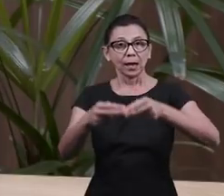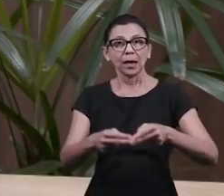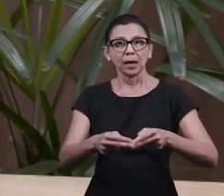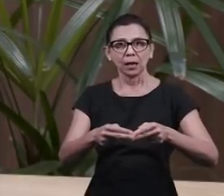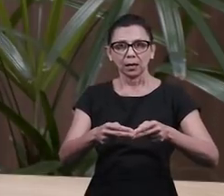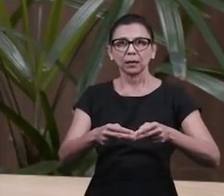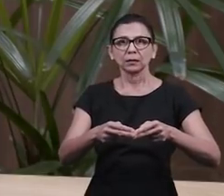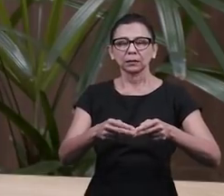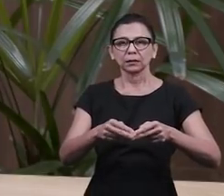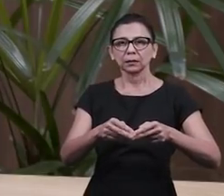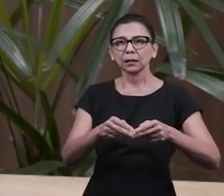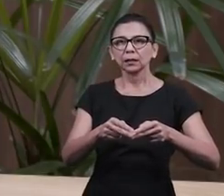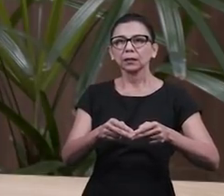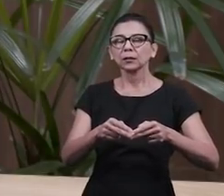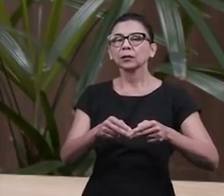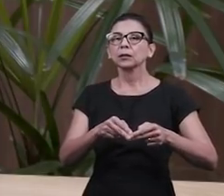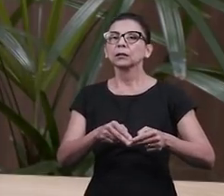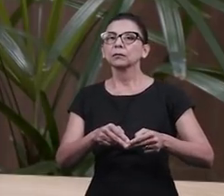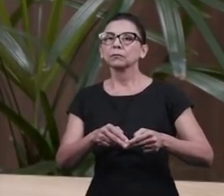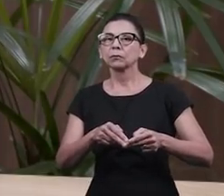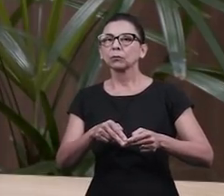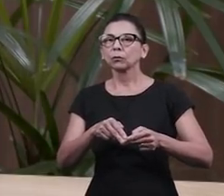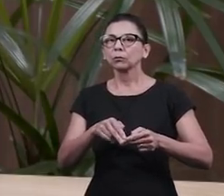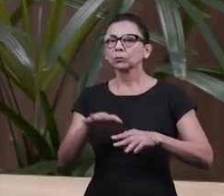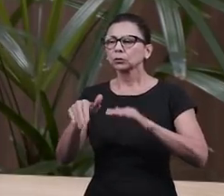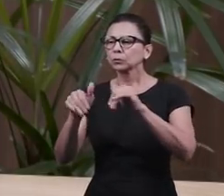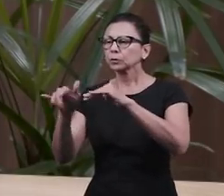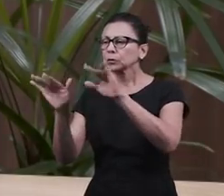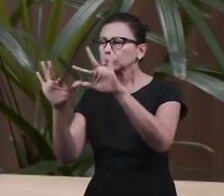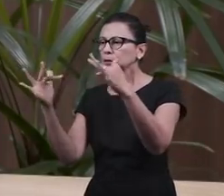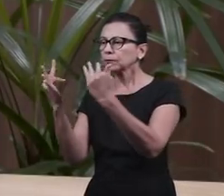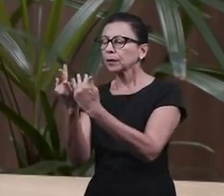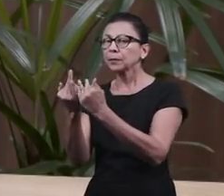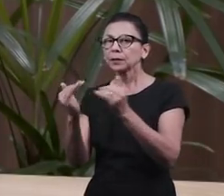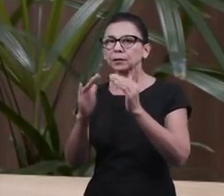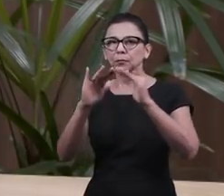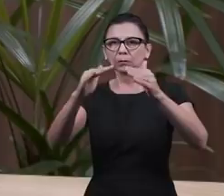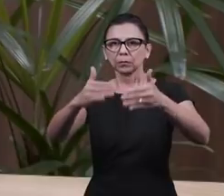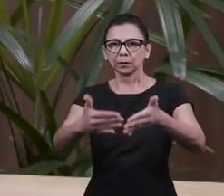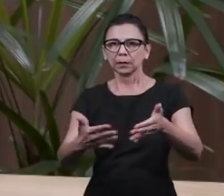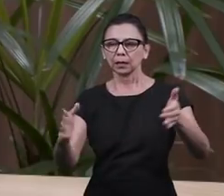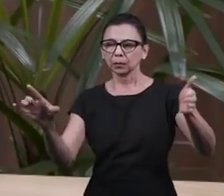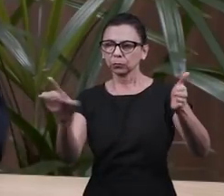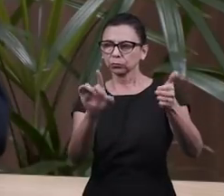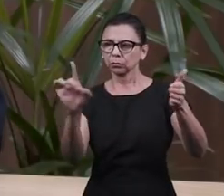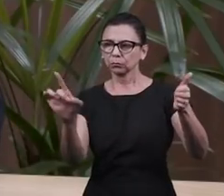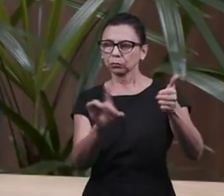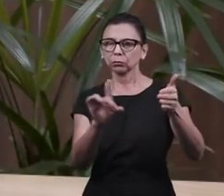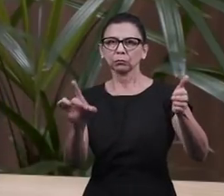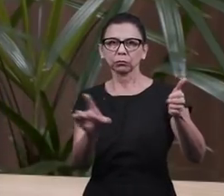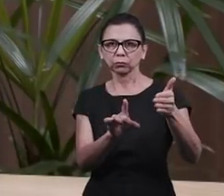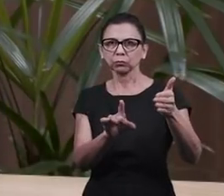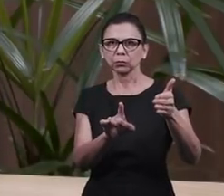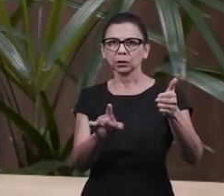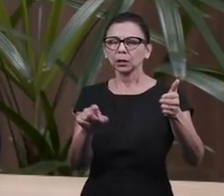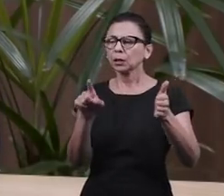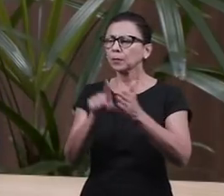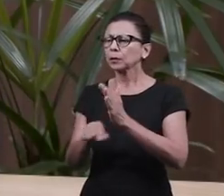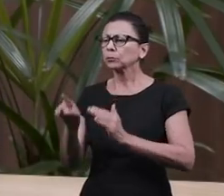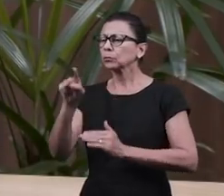levar. Então o Ló fala, não, acabaram, são esses aqui mesmo. E haverá um